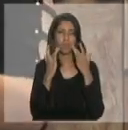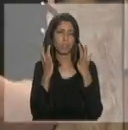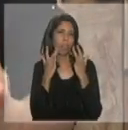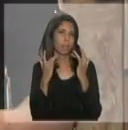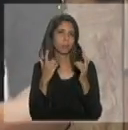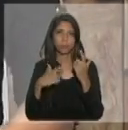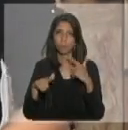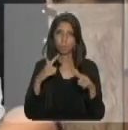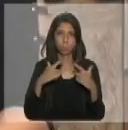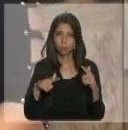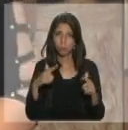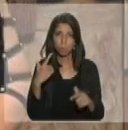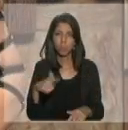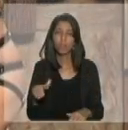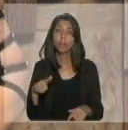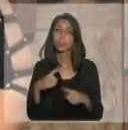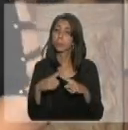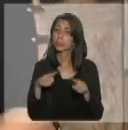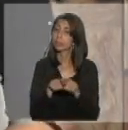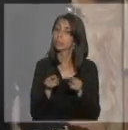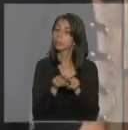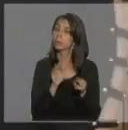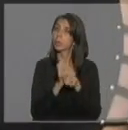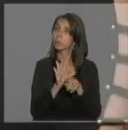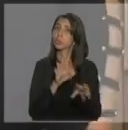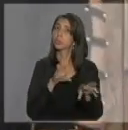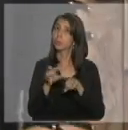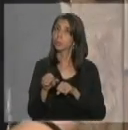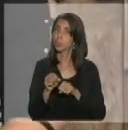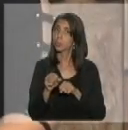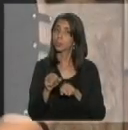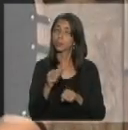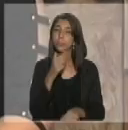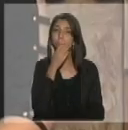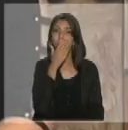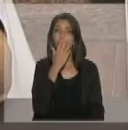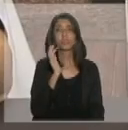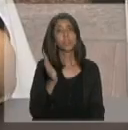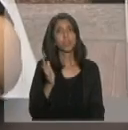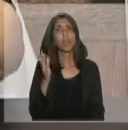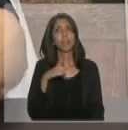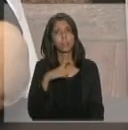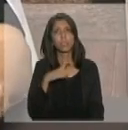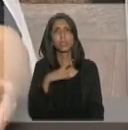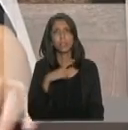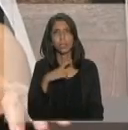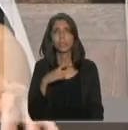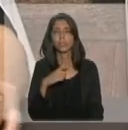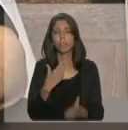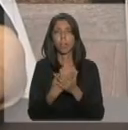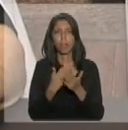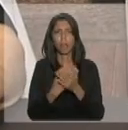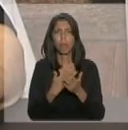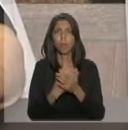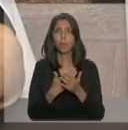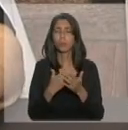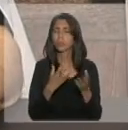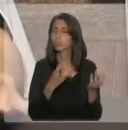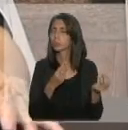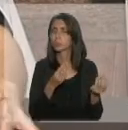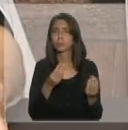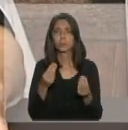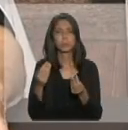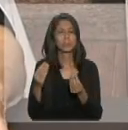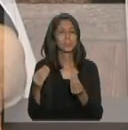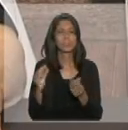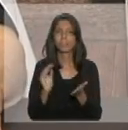teatro e de outras coisas mais, que isso também ajudaria muito a formação de plateia nossa? Já teve aulas de balé, já tiraram. Há